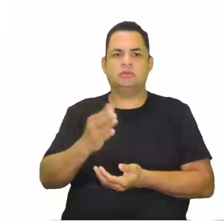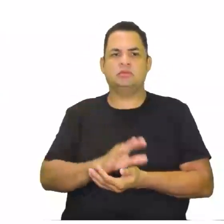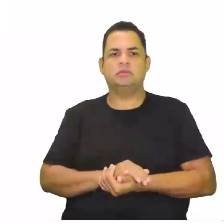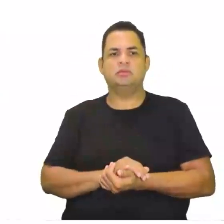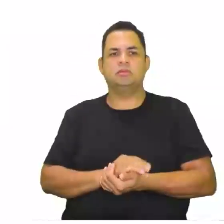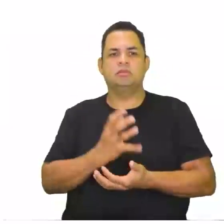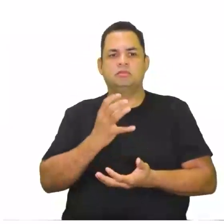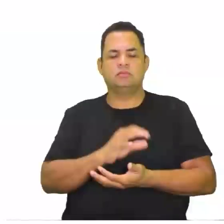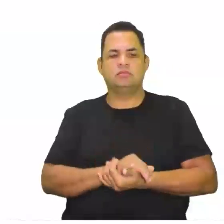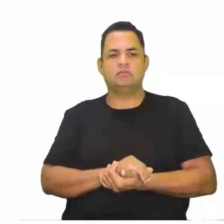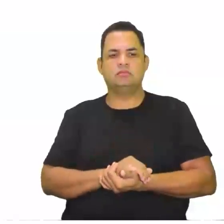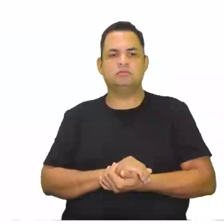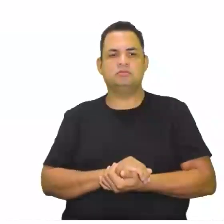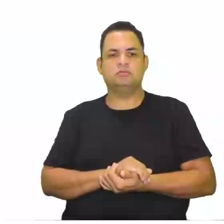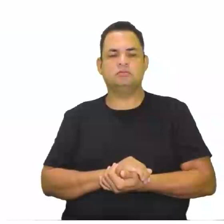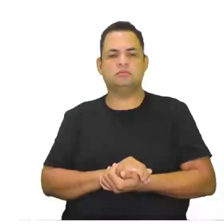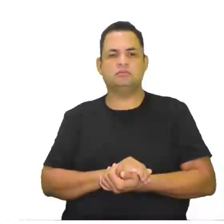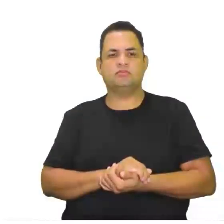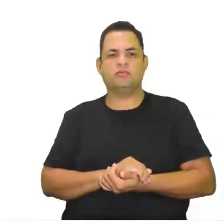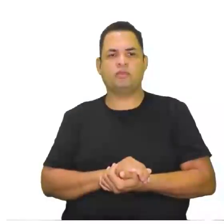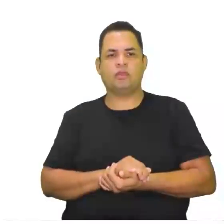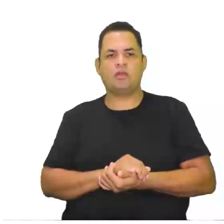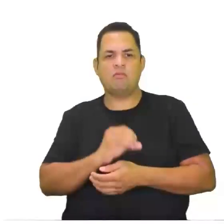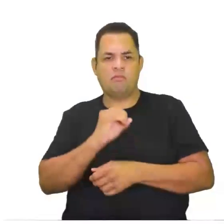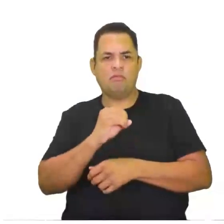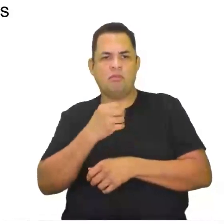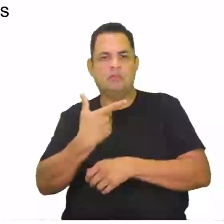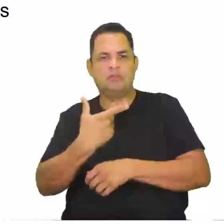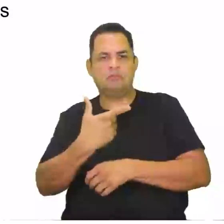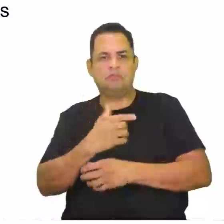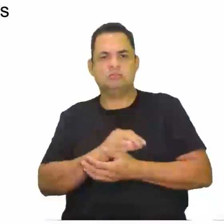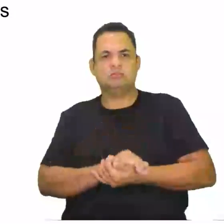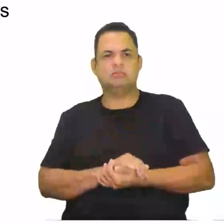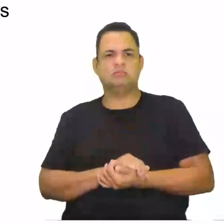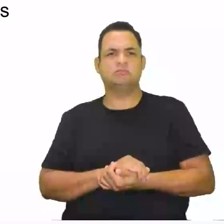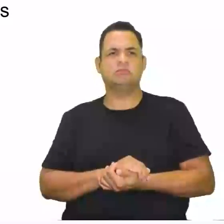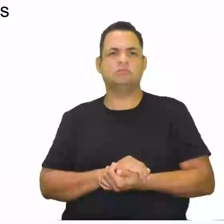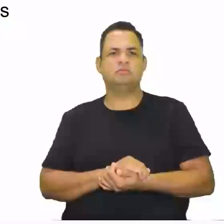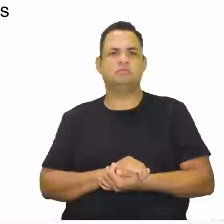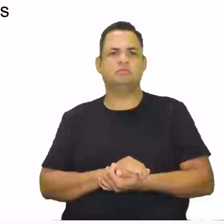nosso comburente, ó, foi o gás oxigênio.